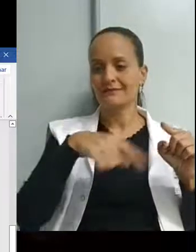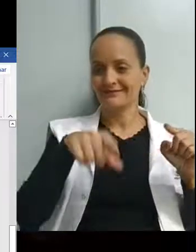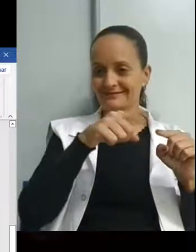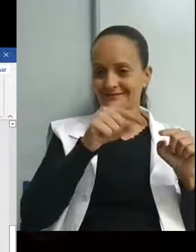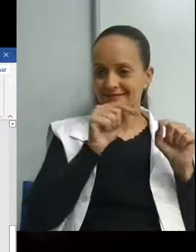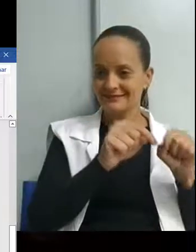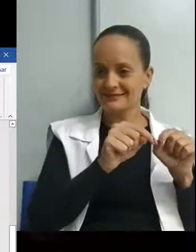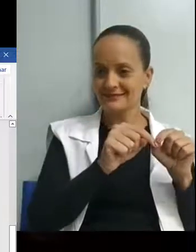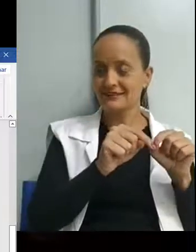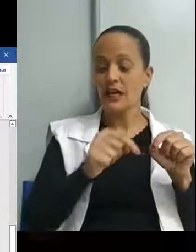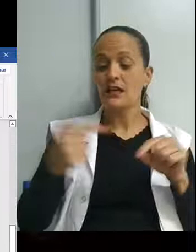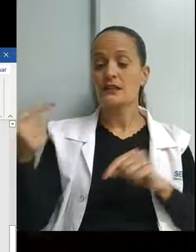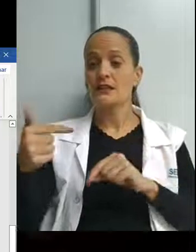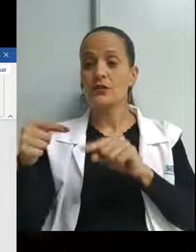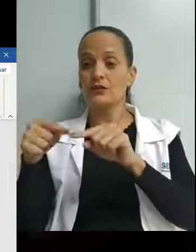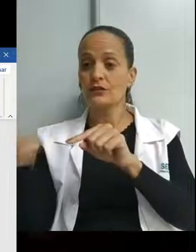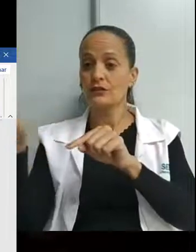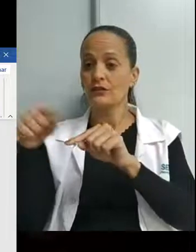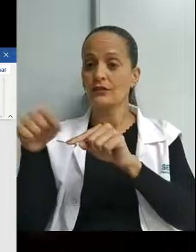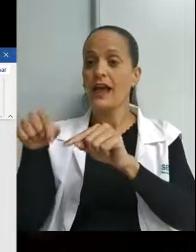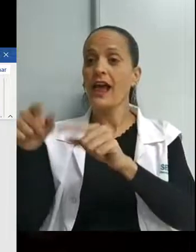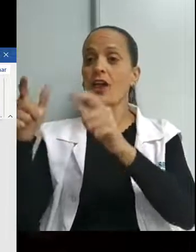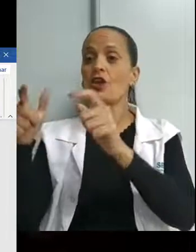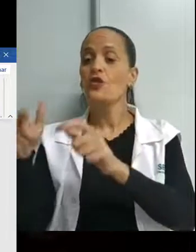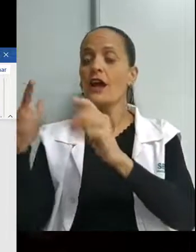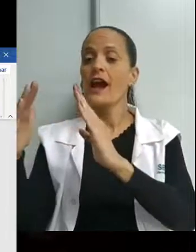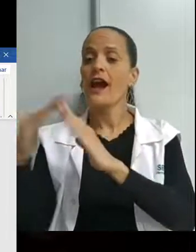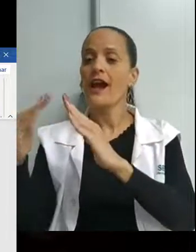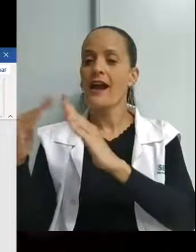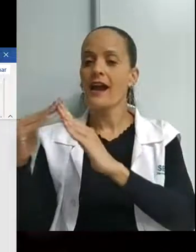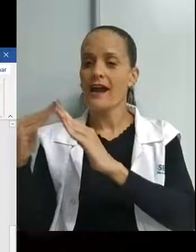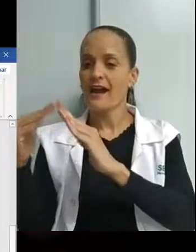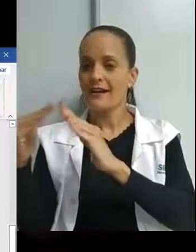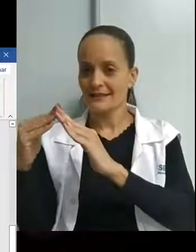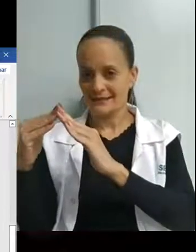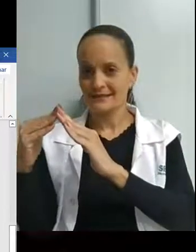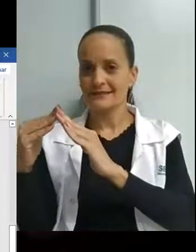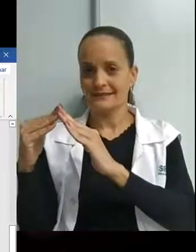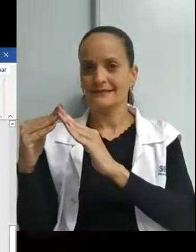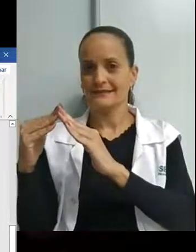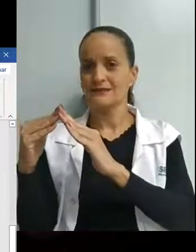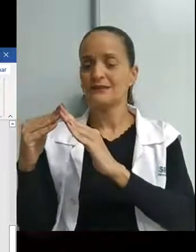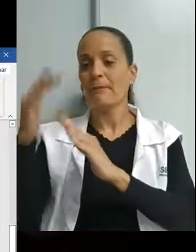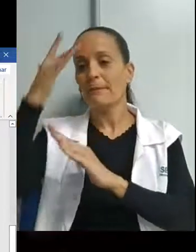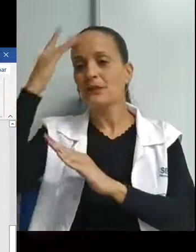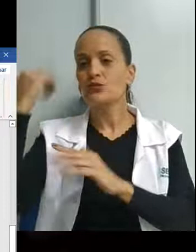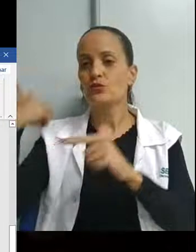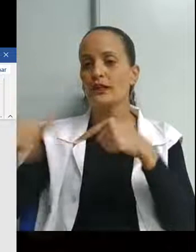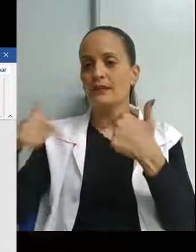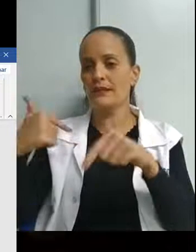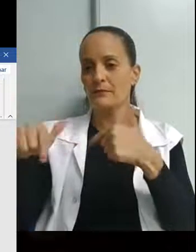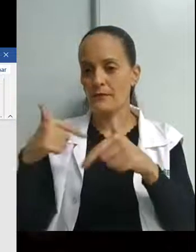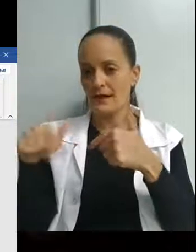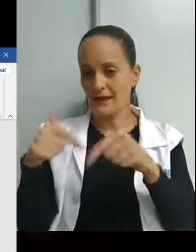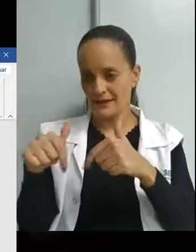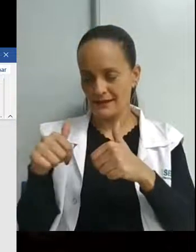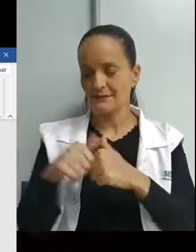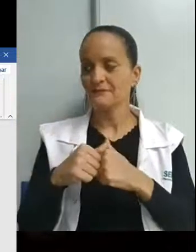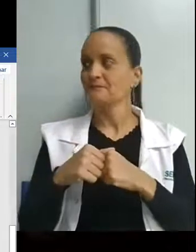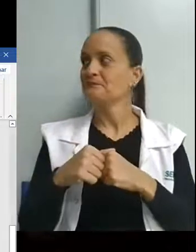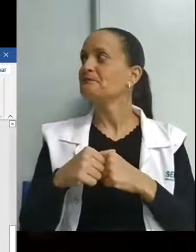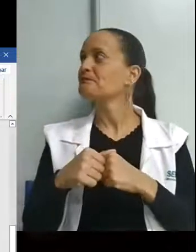qual? É a casa do caseiro, né? Esse aqui é o outro circuito, né? Então, agora a gente vai ter